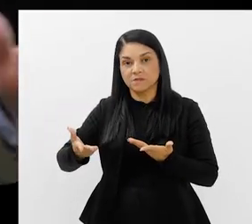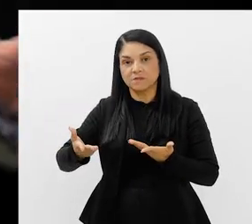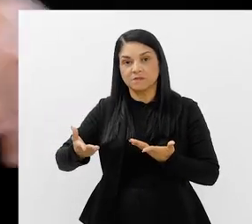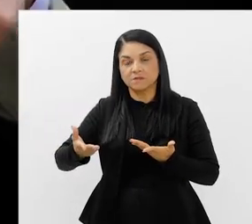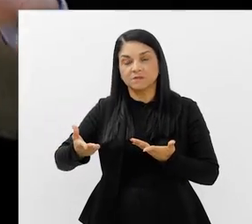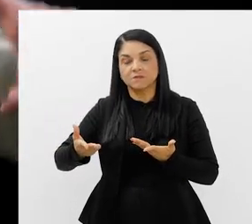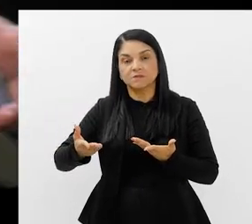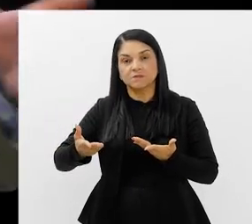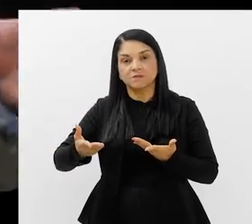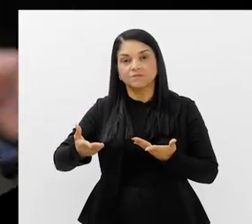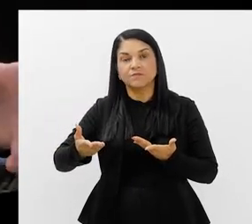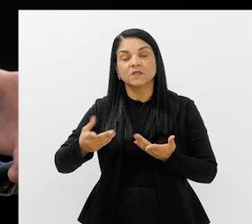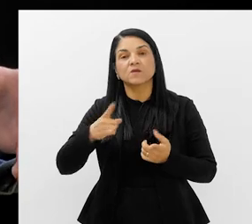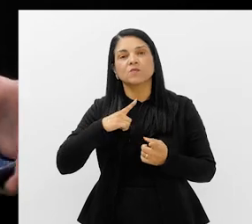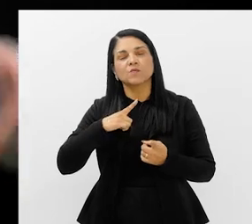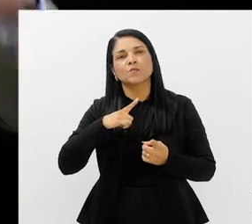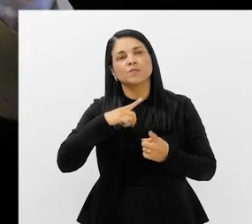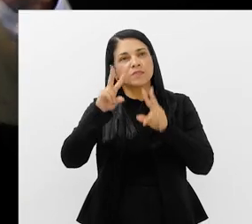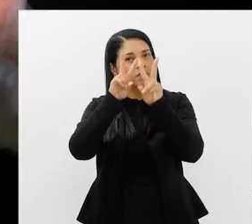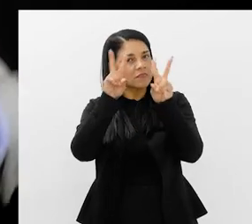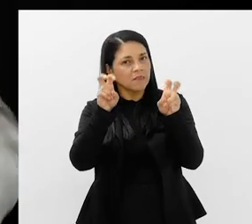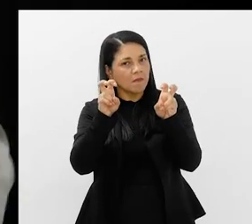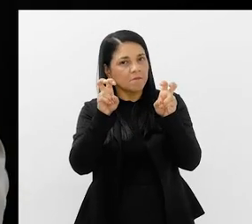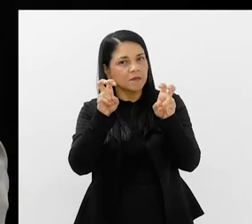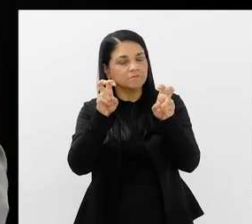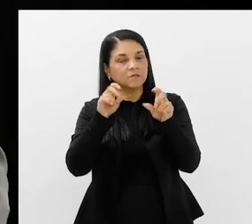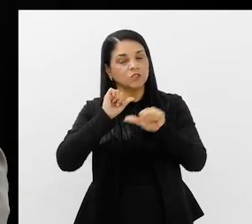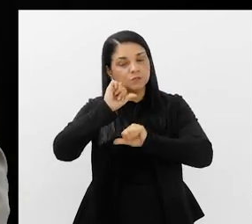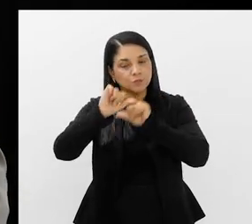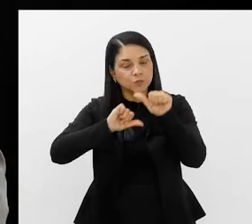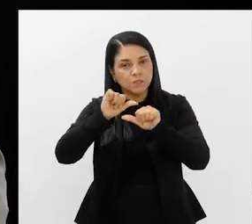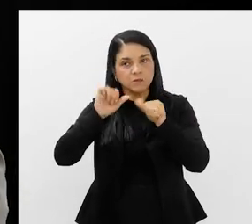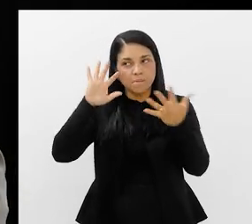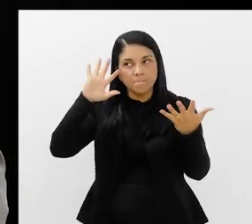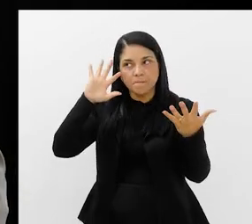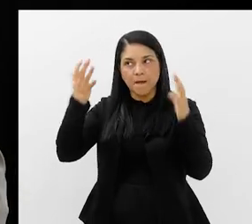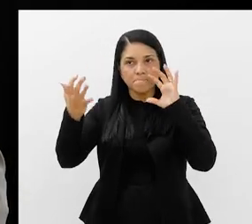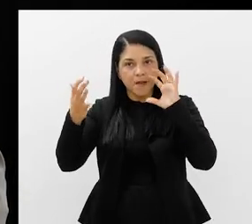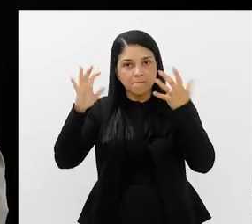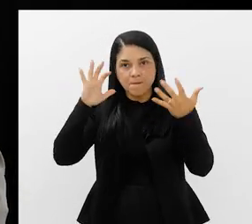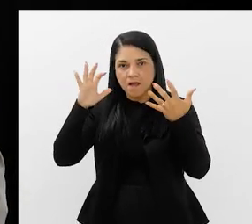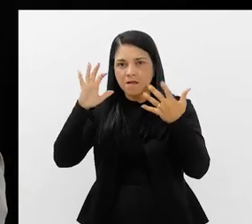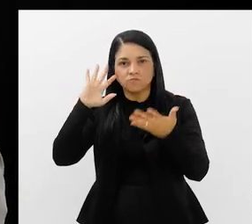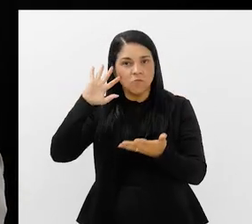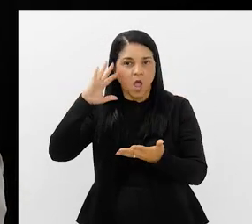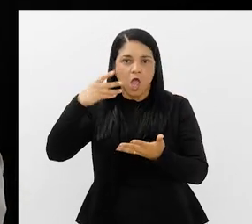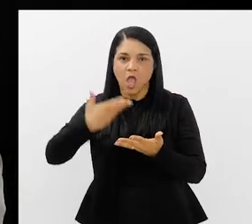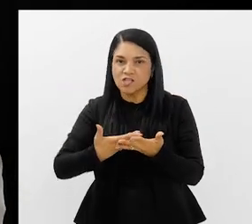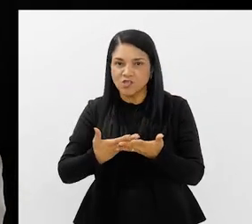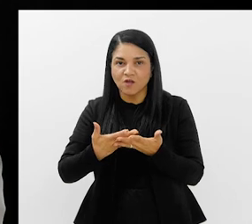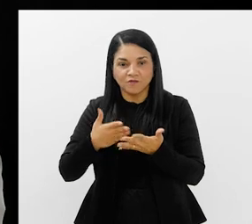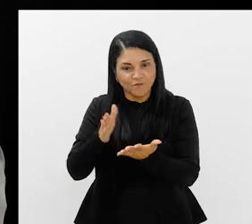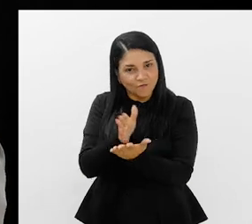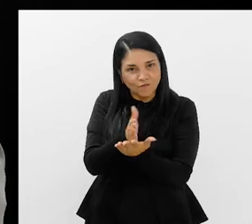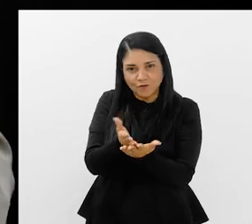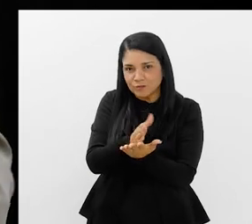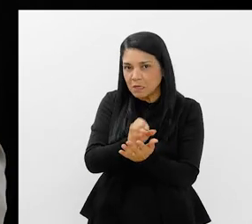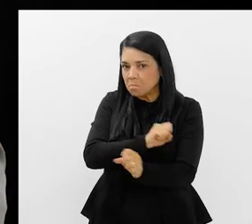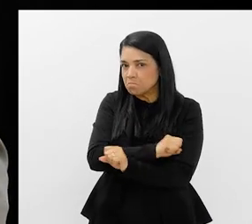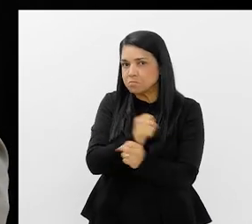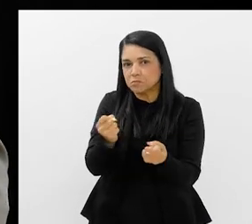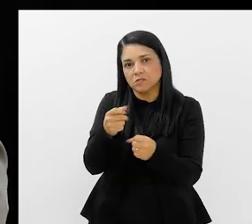Aí você dá concretude àquilo. Agora, esse tema que você está falando, que é a questão das mudanças climáticas, é algo que não se resolve nas